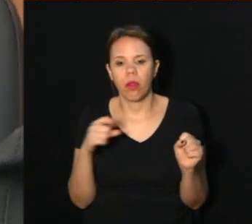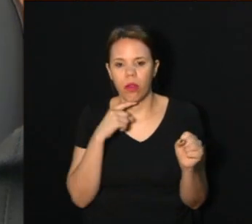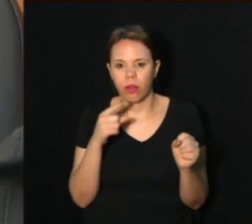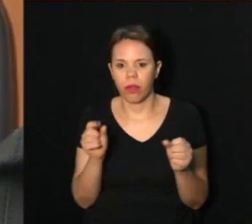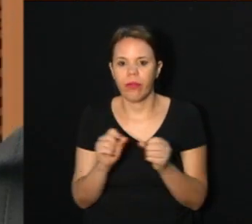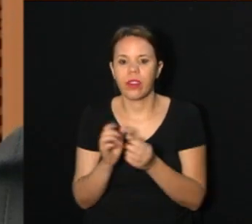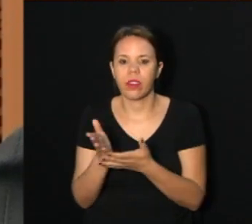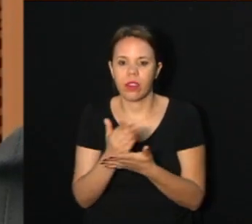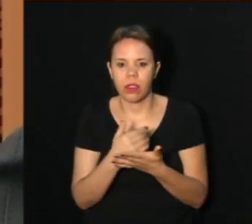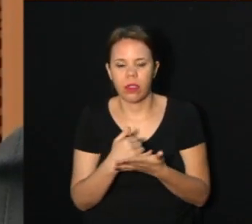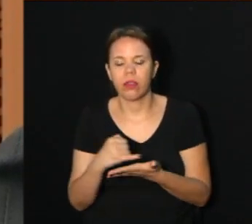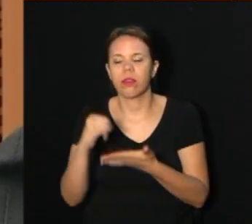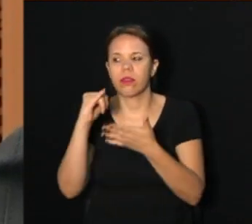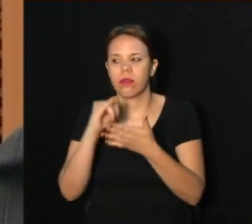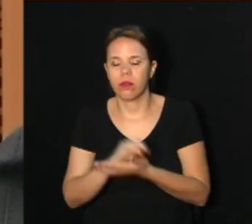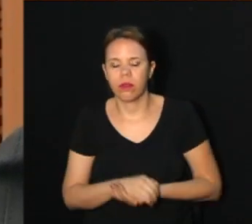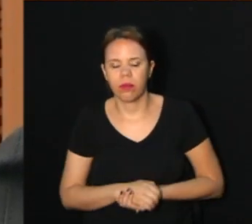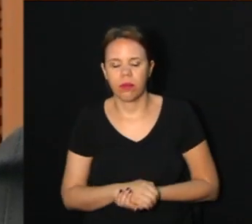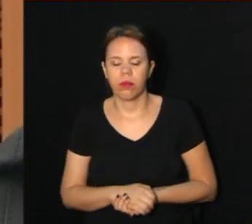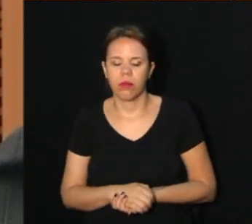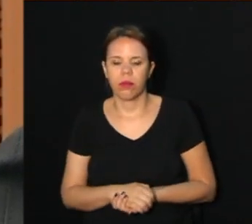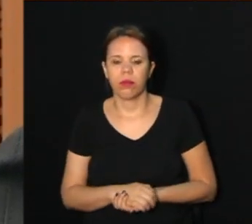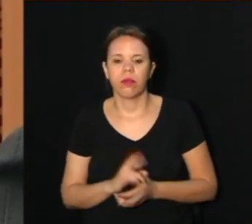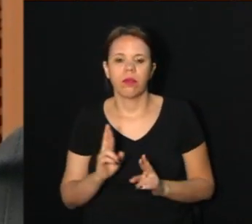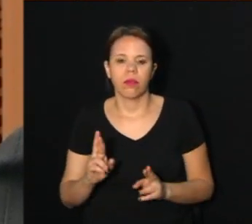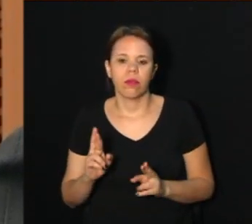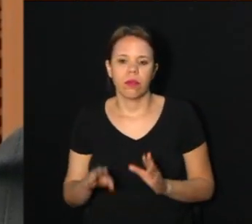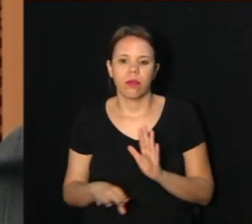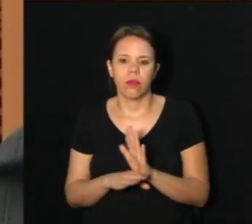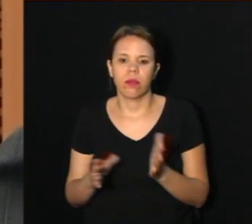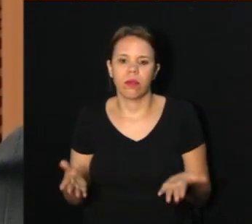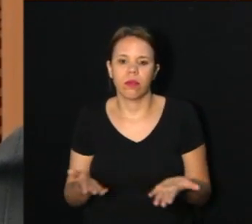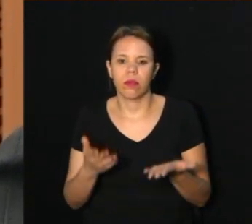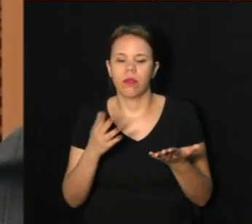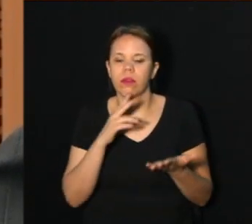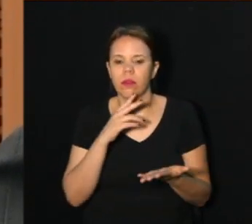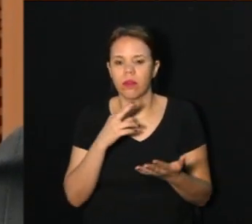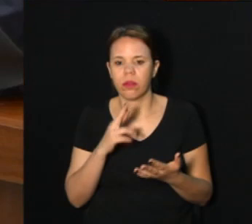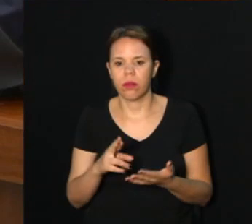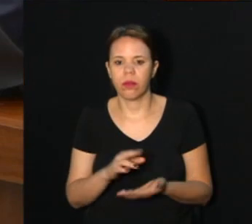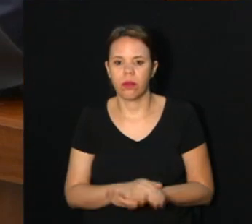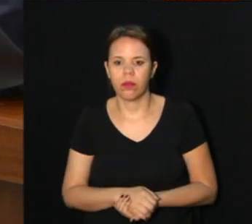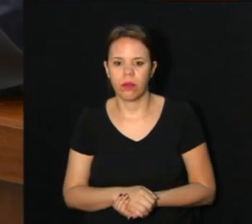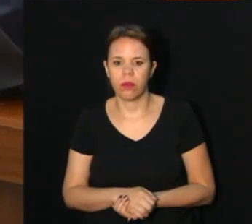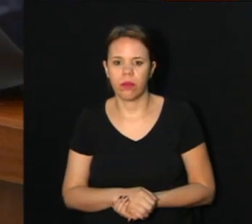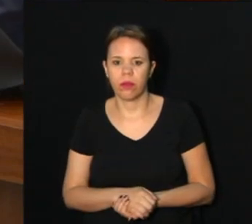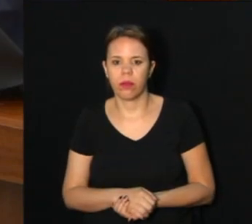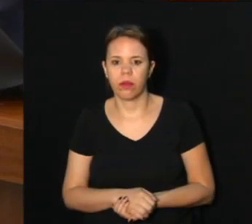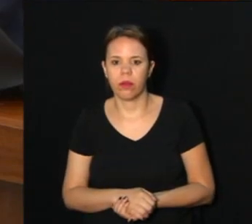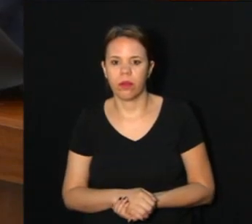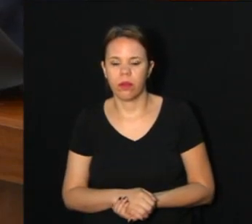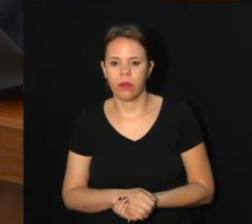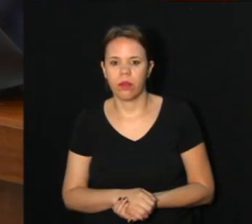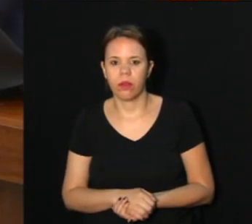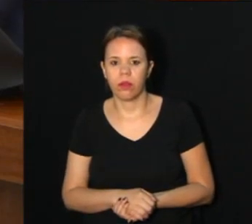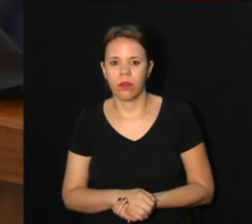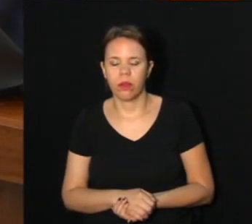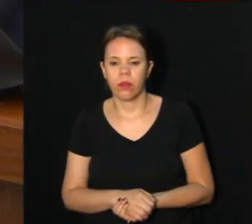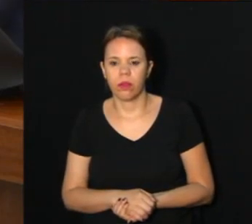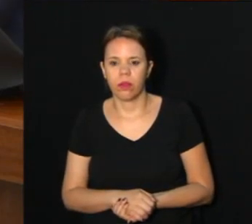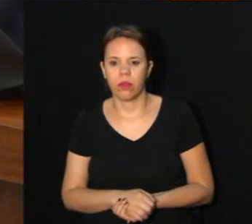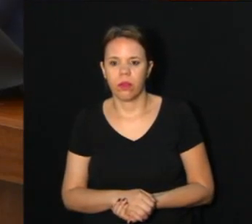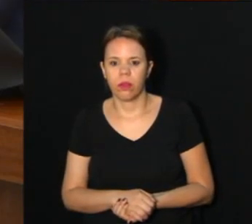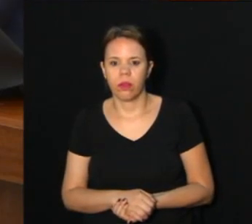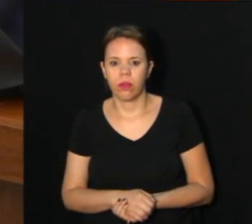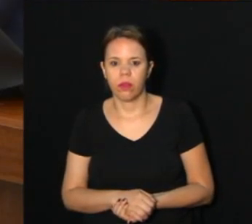rateio. Então, espero ter colaborado aí com as reflexões. Vamos lá.